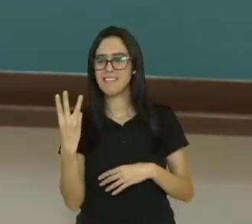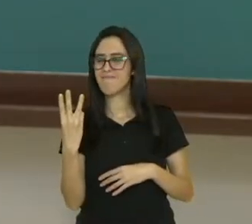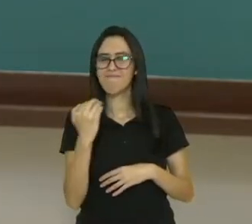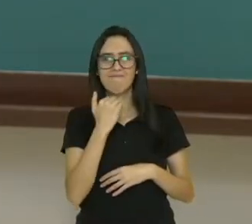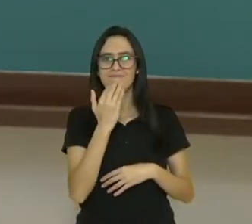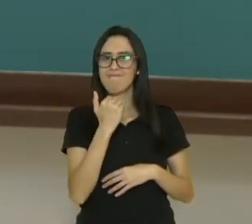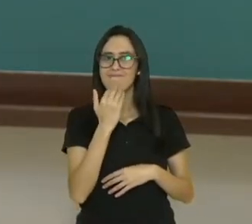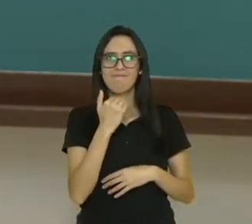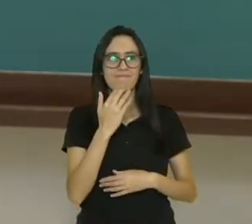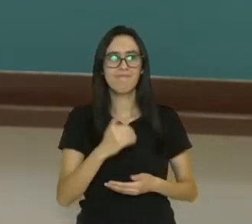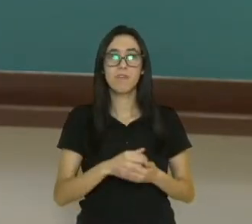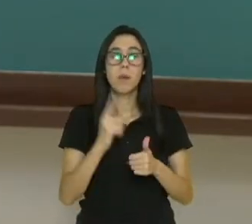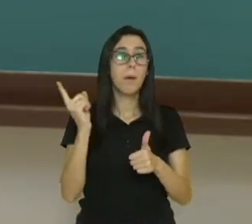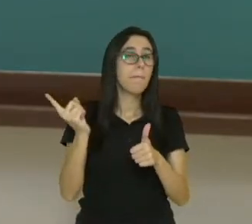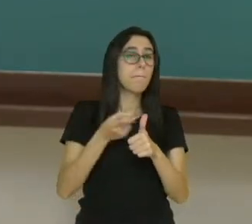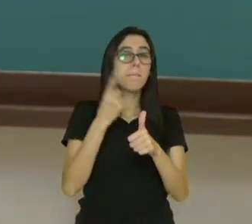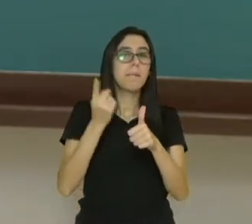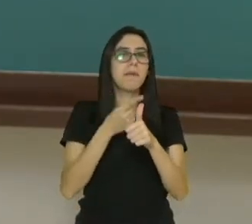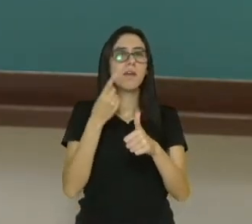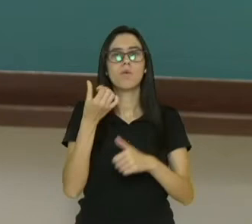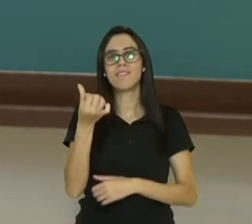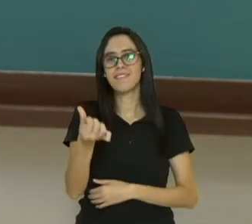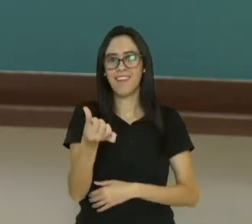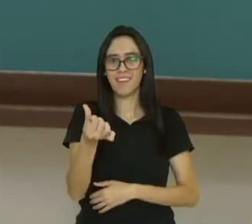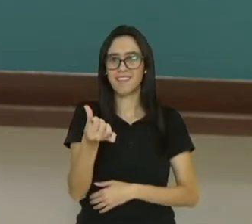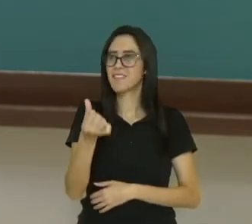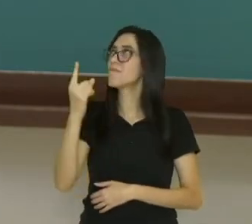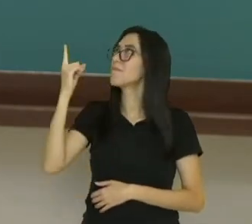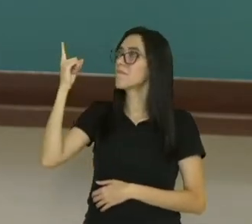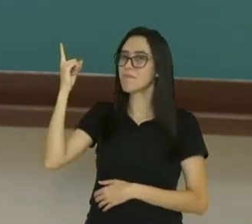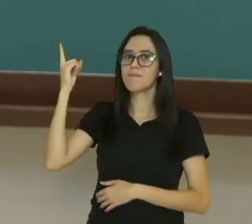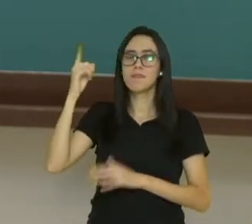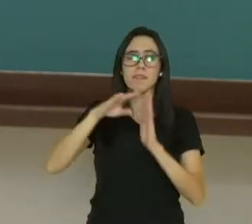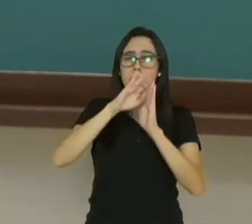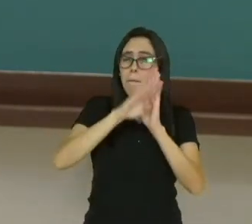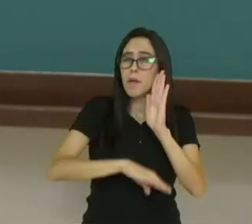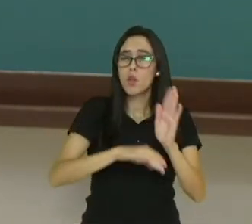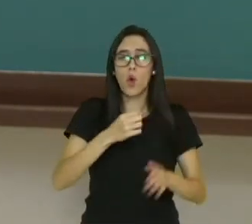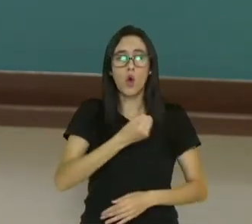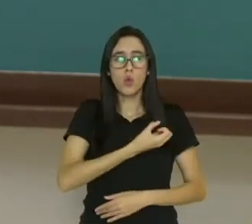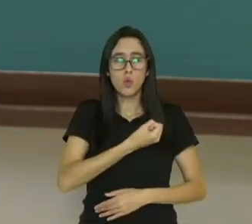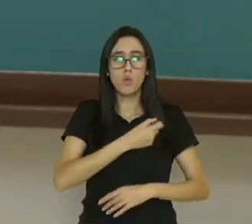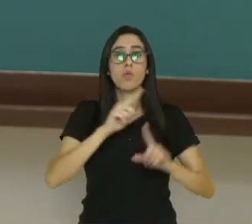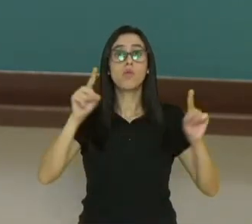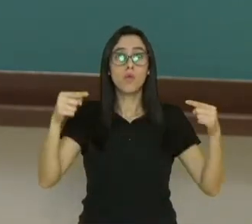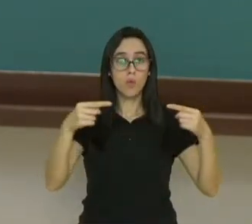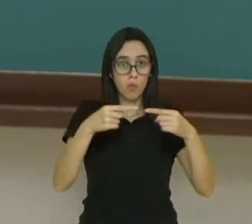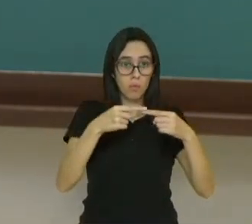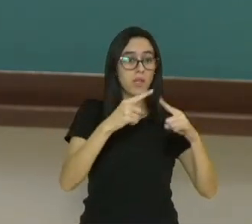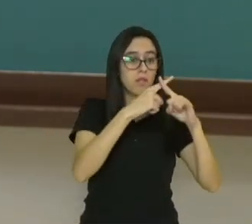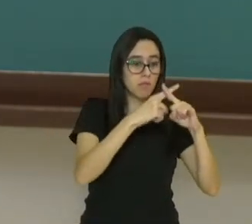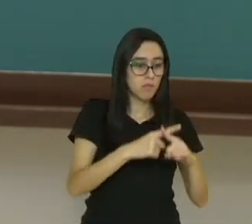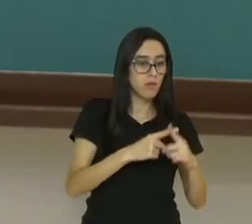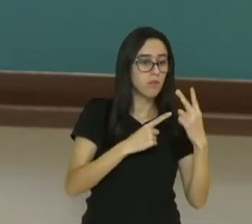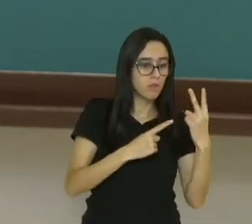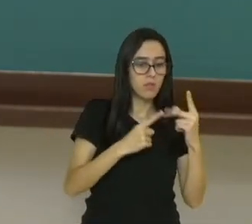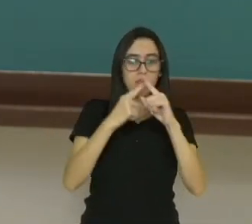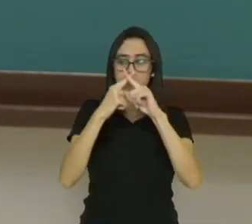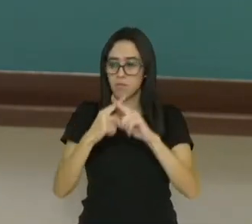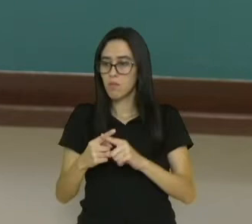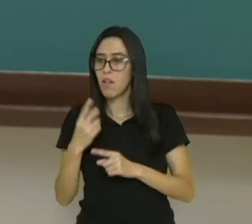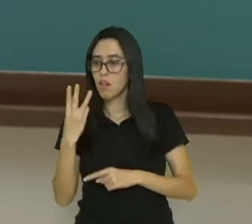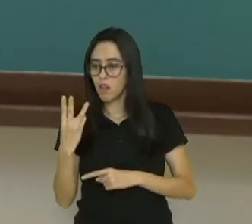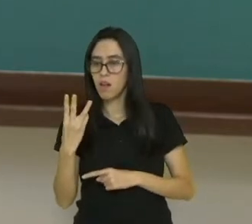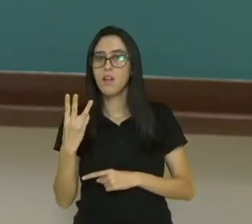O primeiro número que eu encontro aqui é o 6. Então, o menor número, o menor múltiplo comum diferente